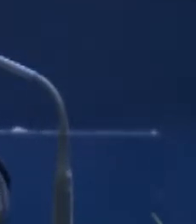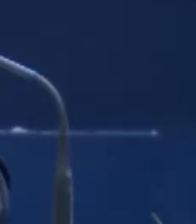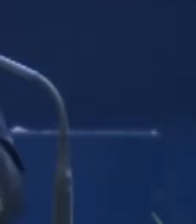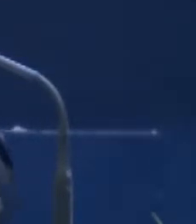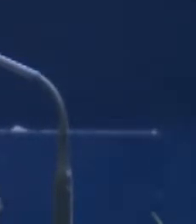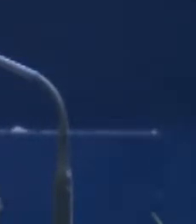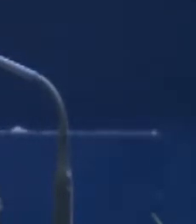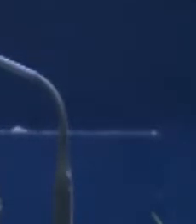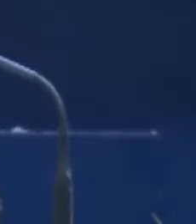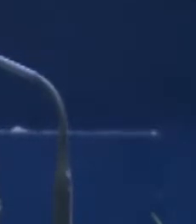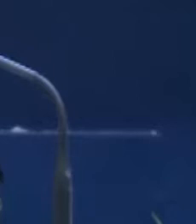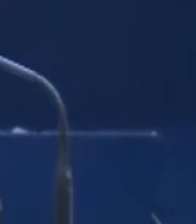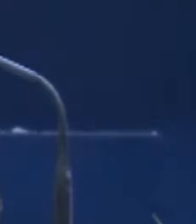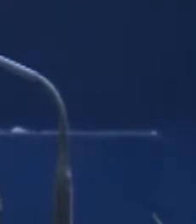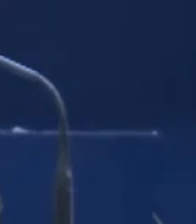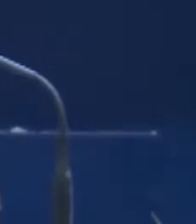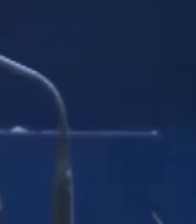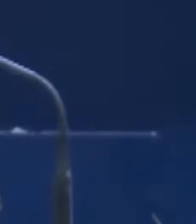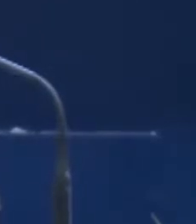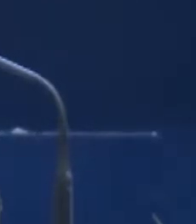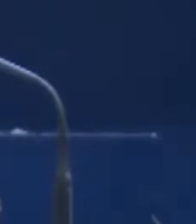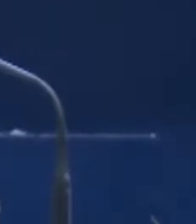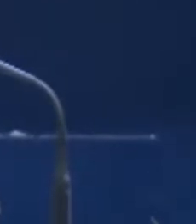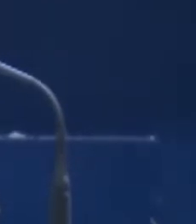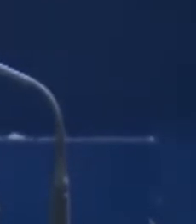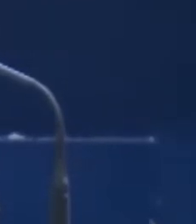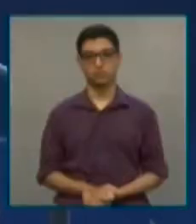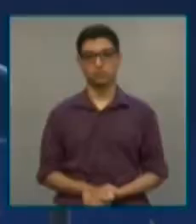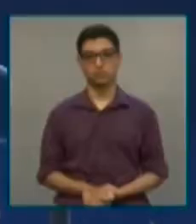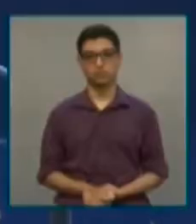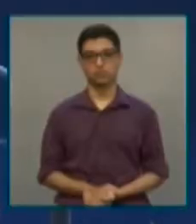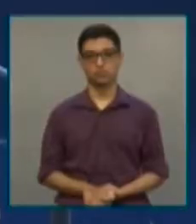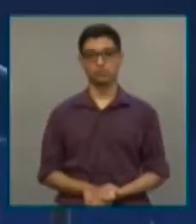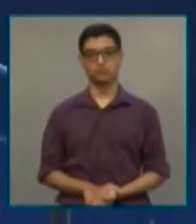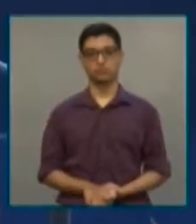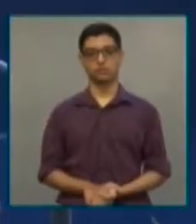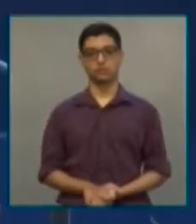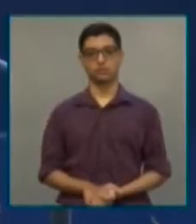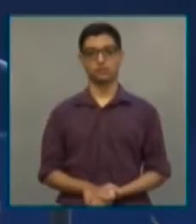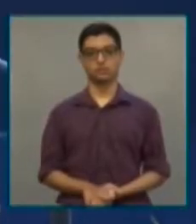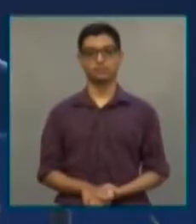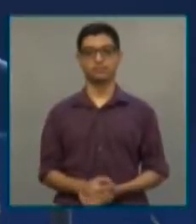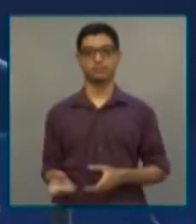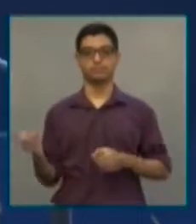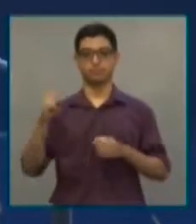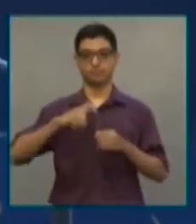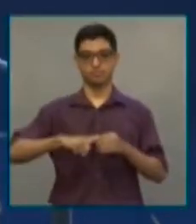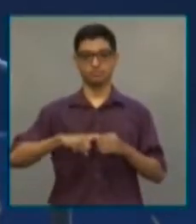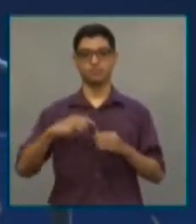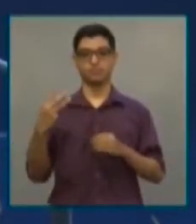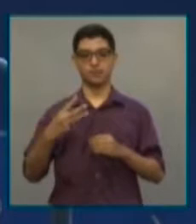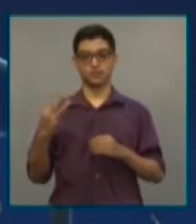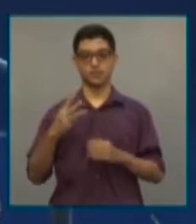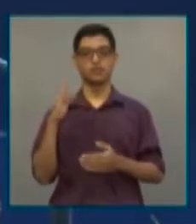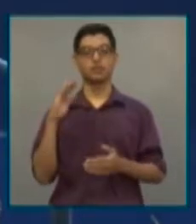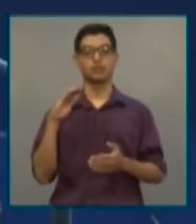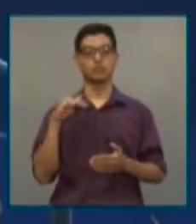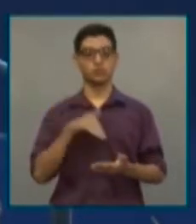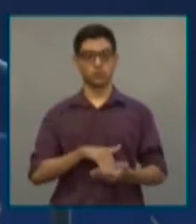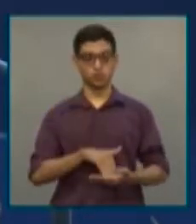Senhoras e senhores, voltamos para o terceiro e último bloco.